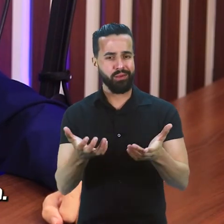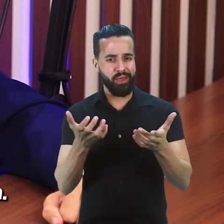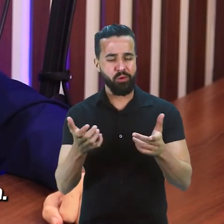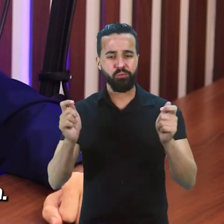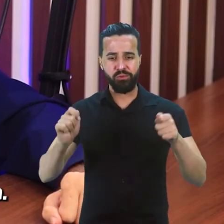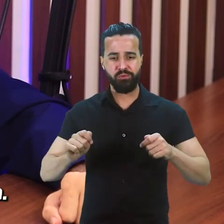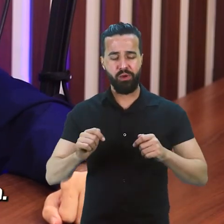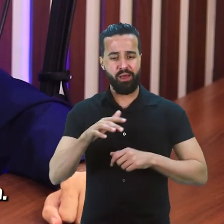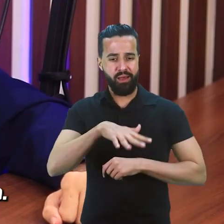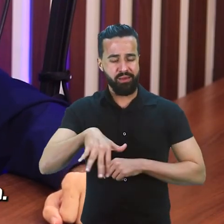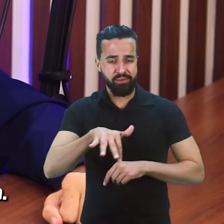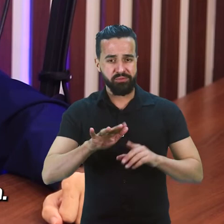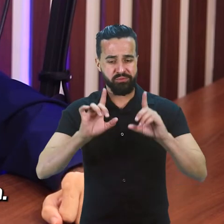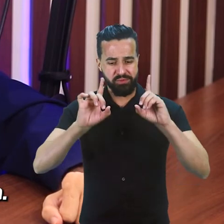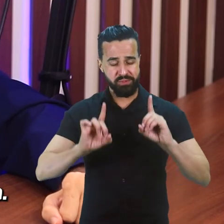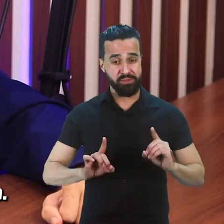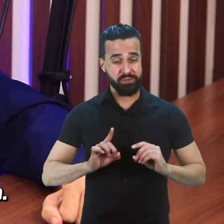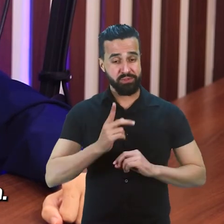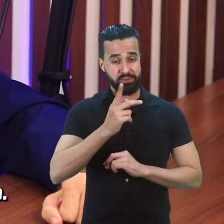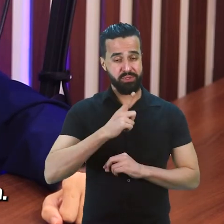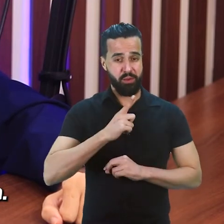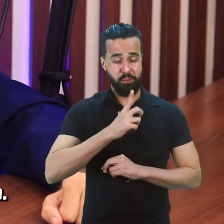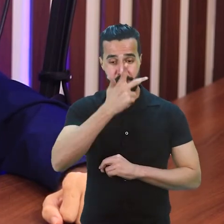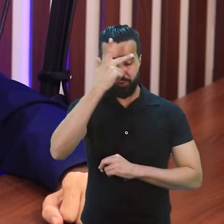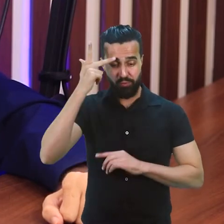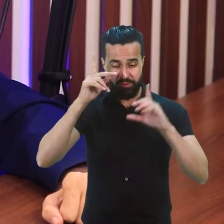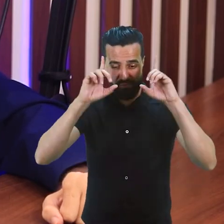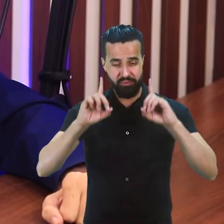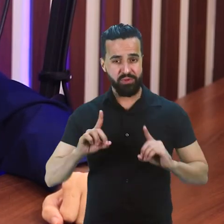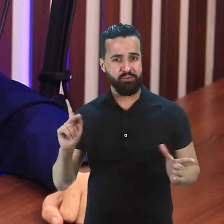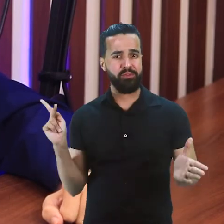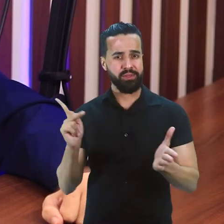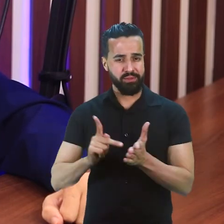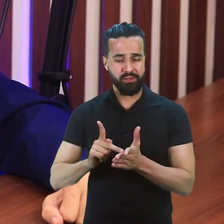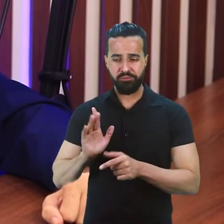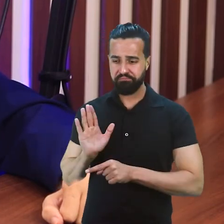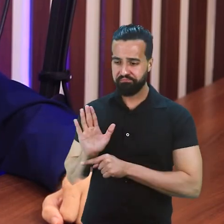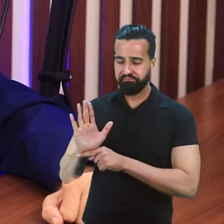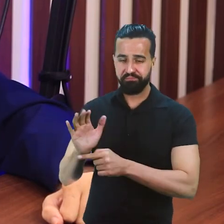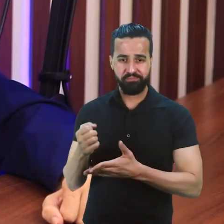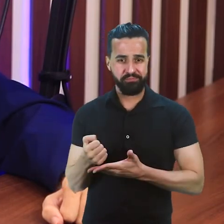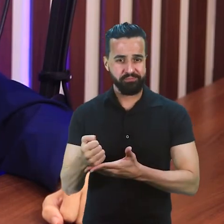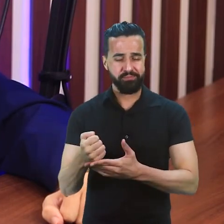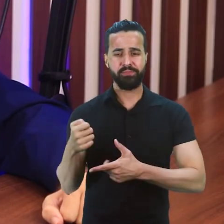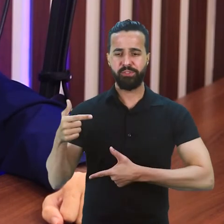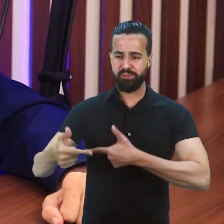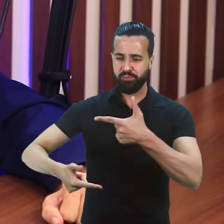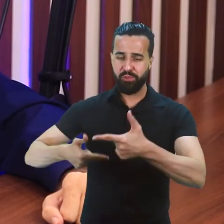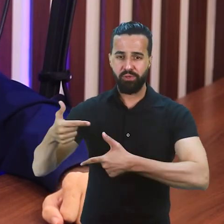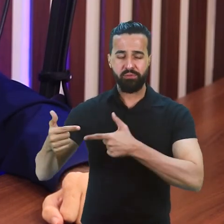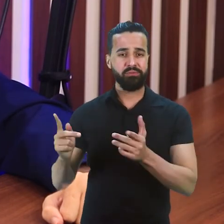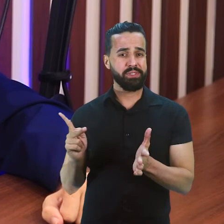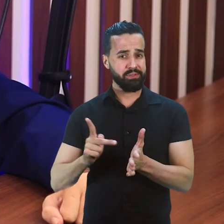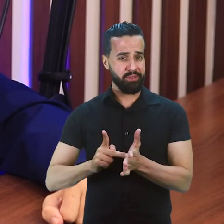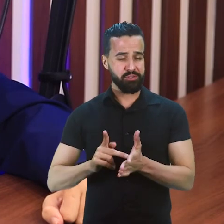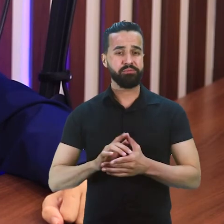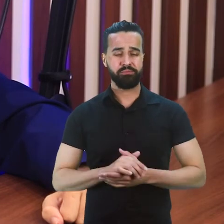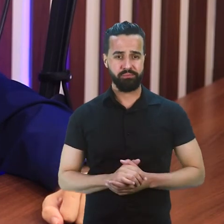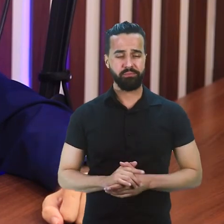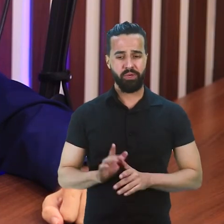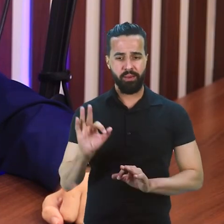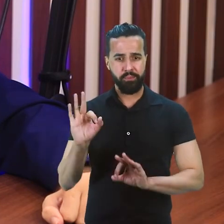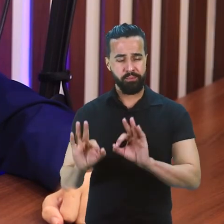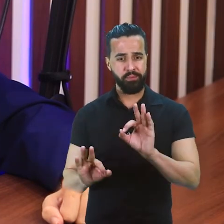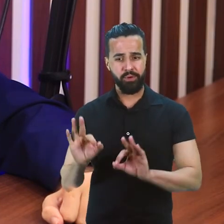do segmento, pessoa com deficiência, envolvido com a causa. Né? Então, meu plano focado